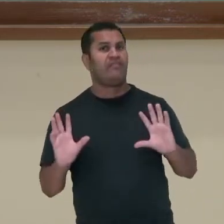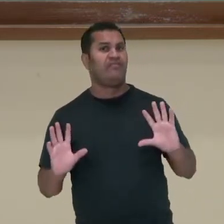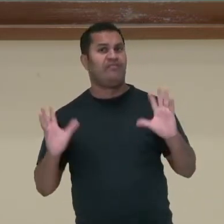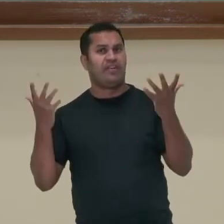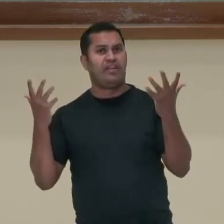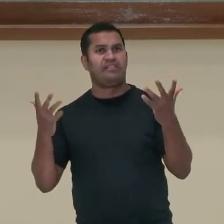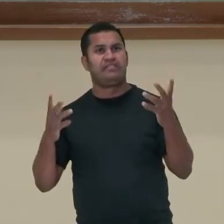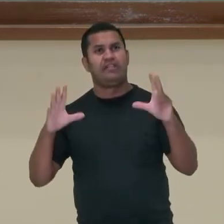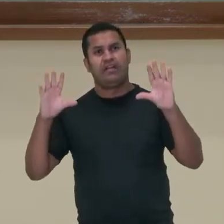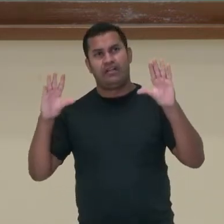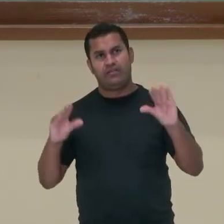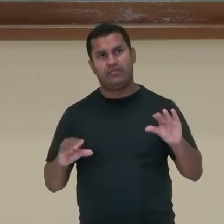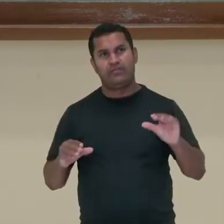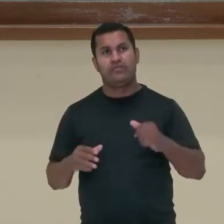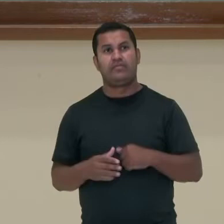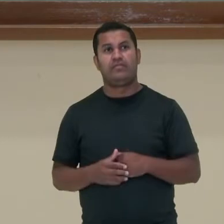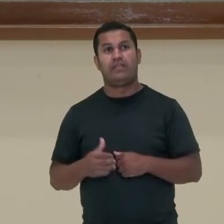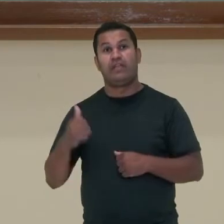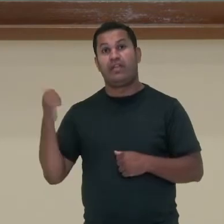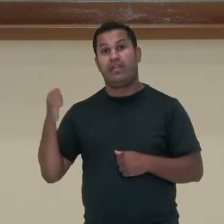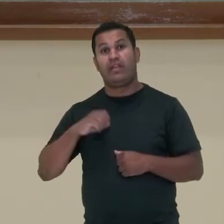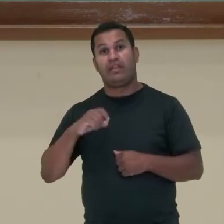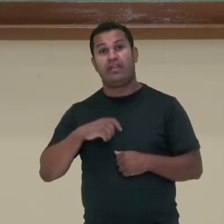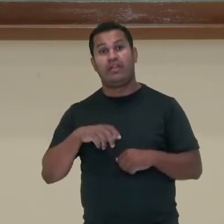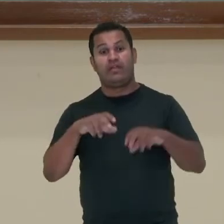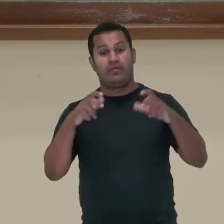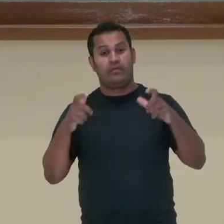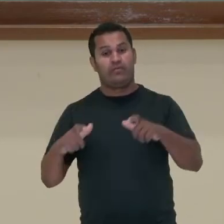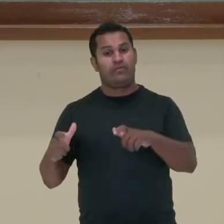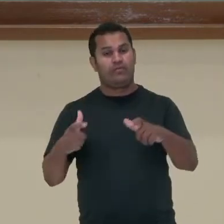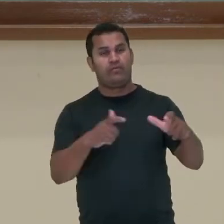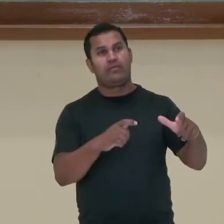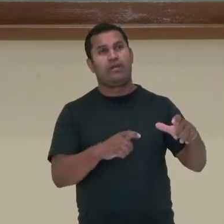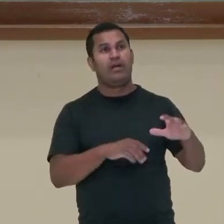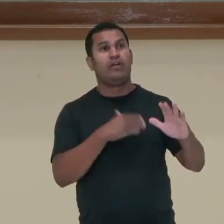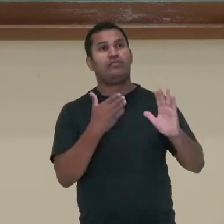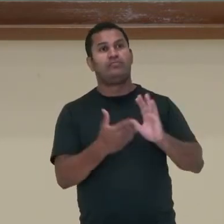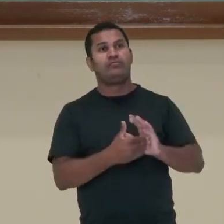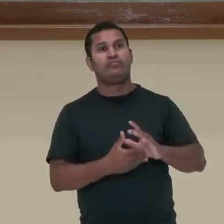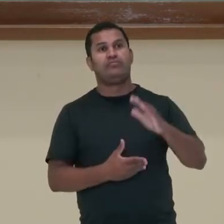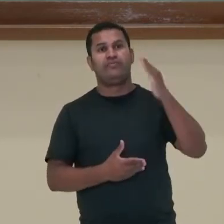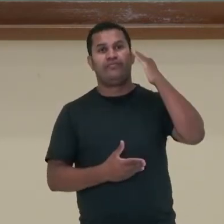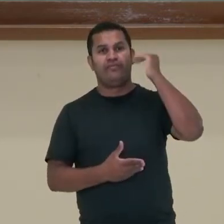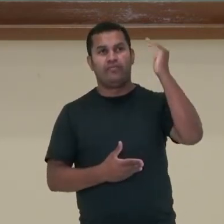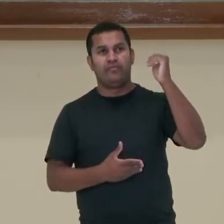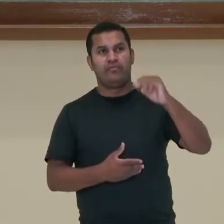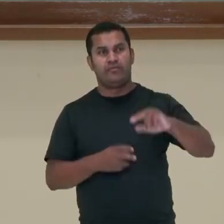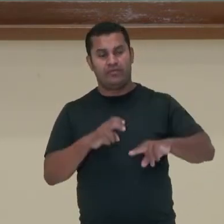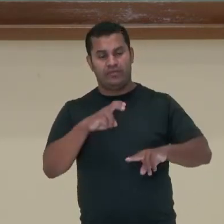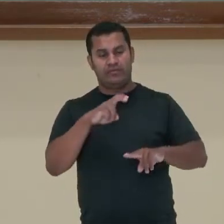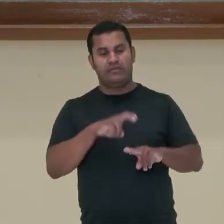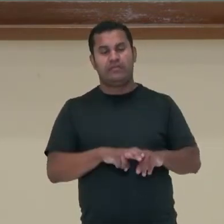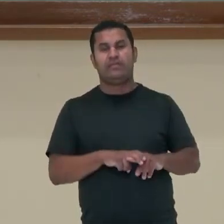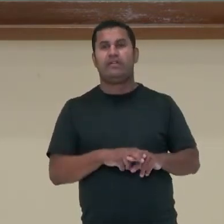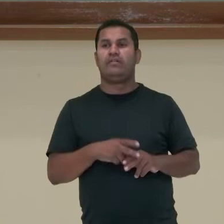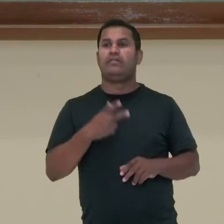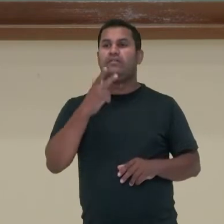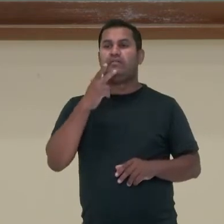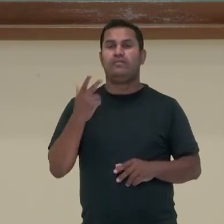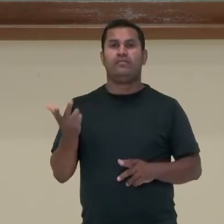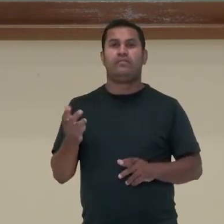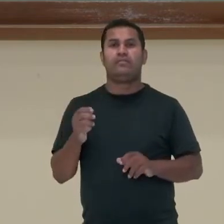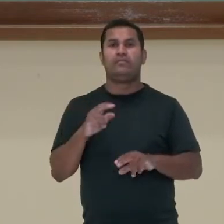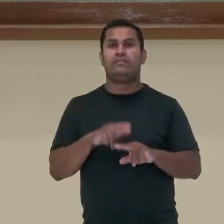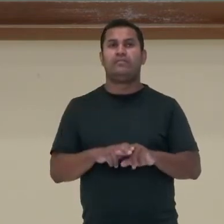Rouge, tanto é que ele tinha a cadeira cativa do Moulin Rouge, ele era uma pessoa bem grata lá, e era uma pessoa que era característico e era, vamos colocar, uma